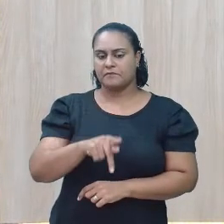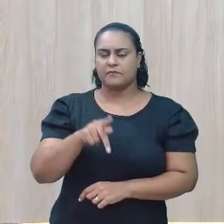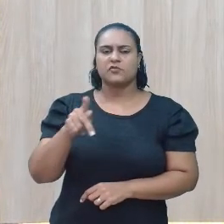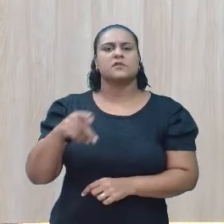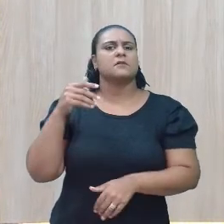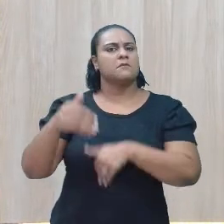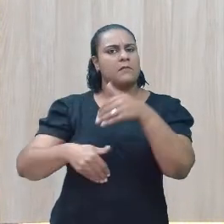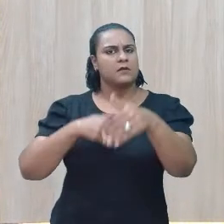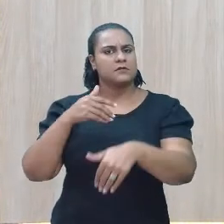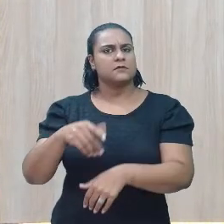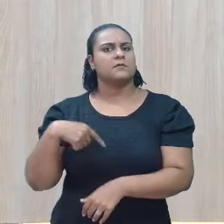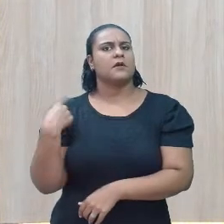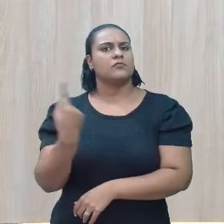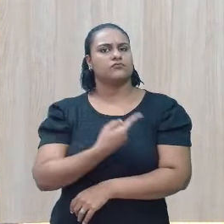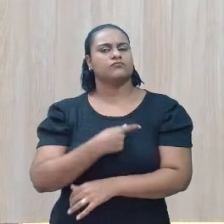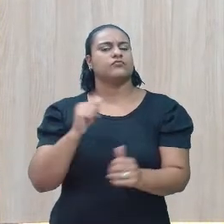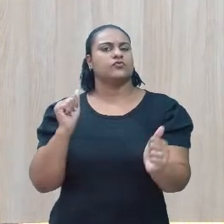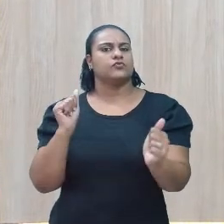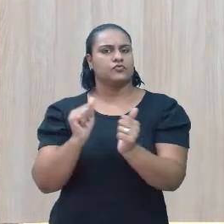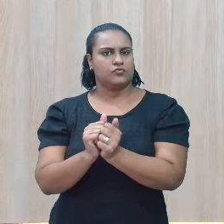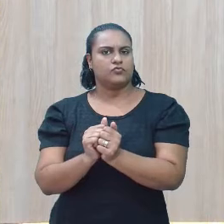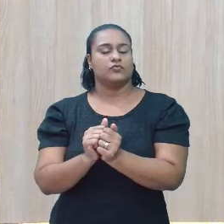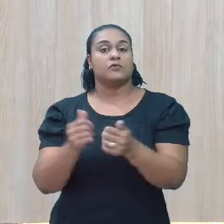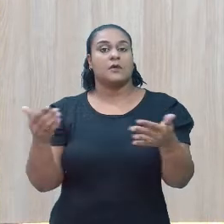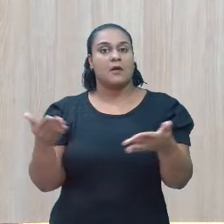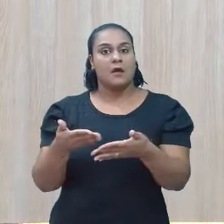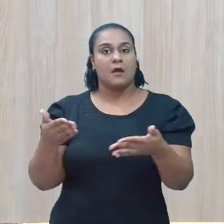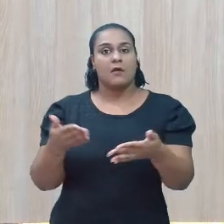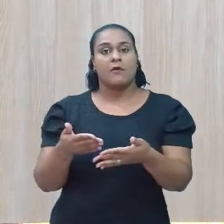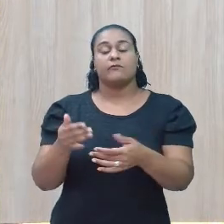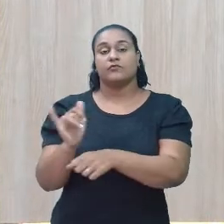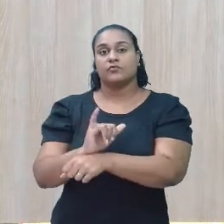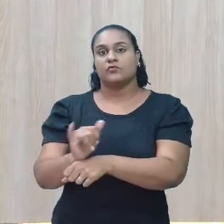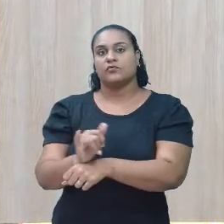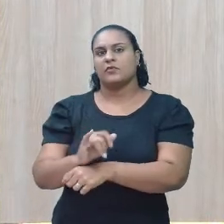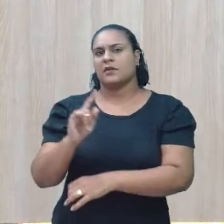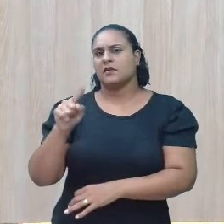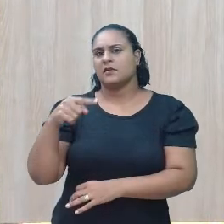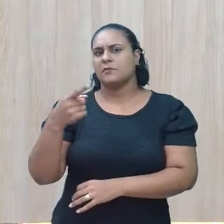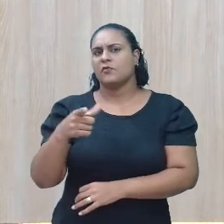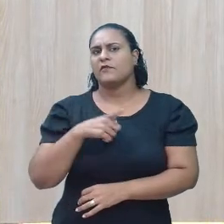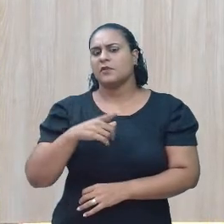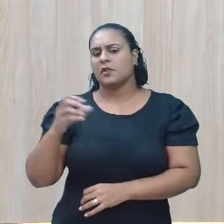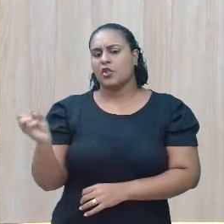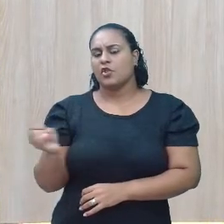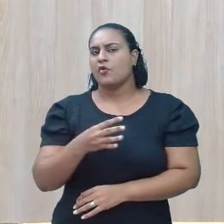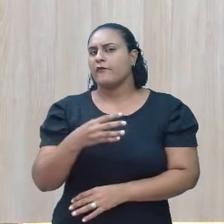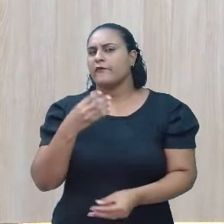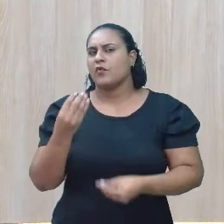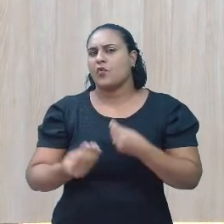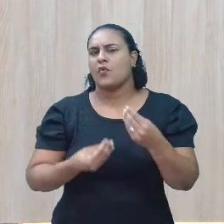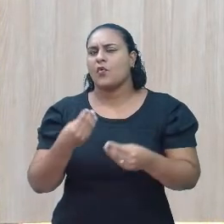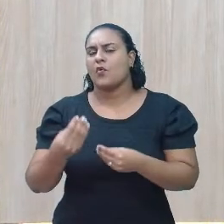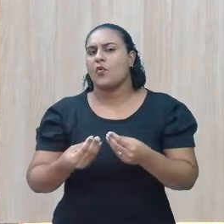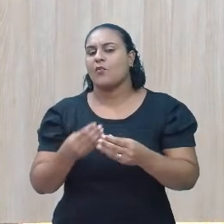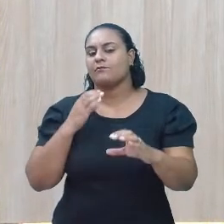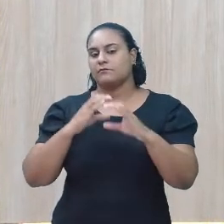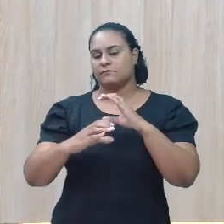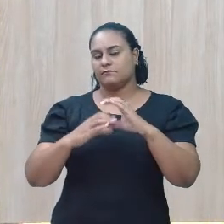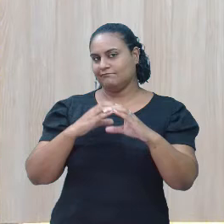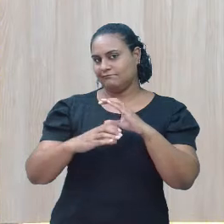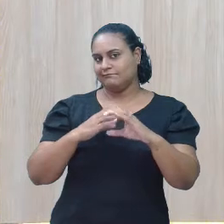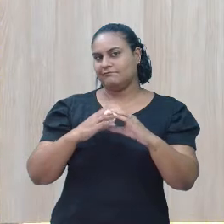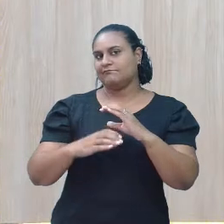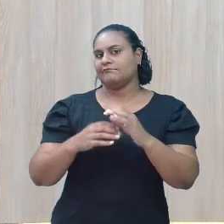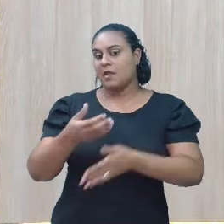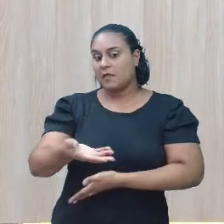participa também com a gente, no momento está sendo lá pelo canal do YouTube, mas em breve teremos novidades de como será essa comunicação, de como é que